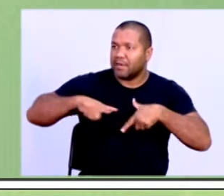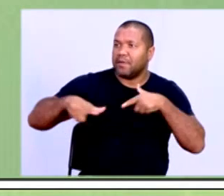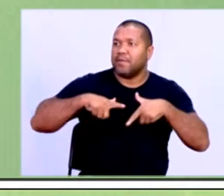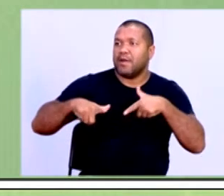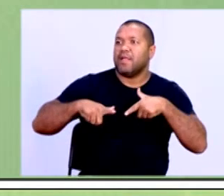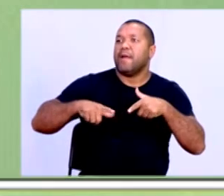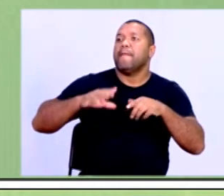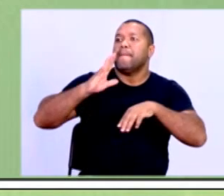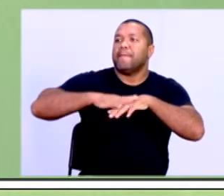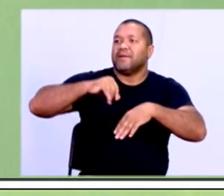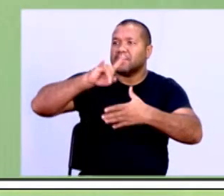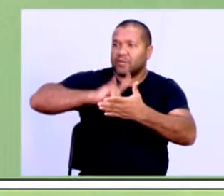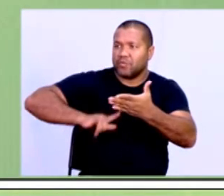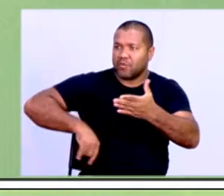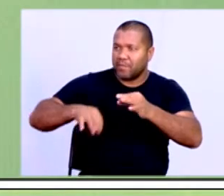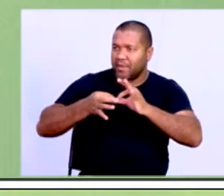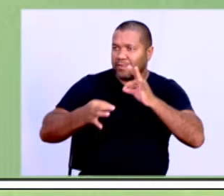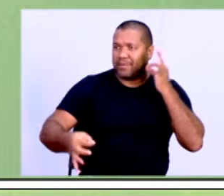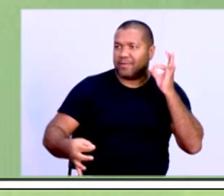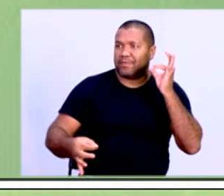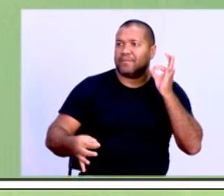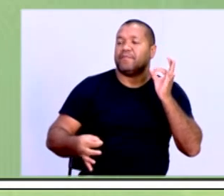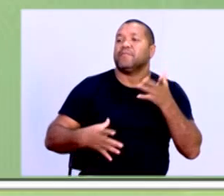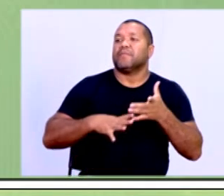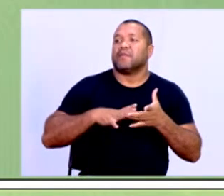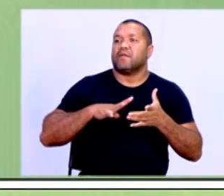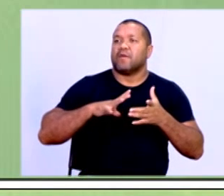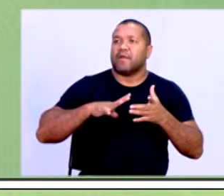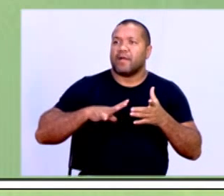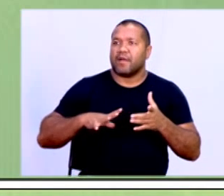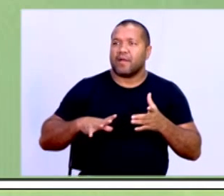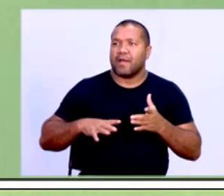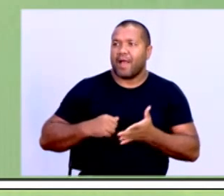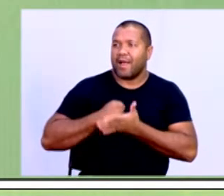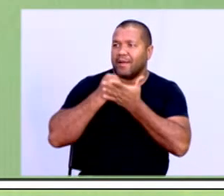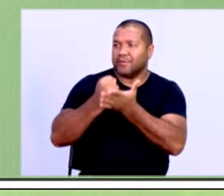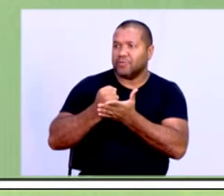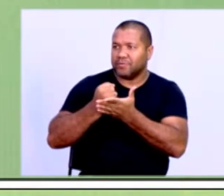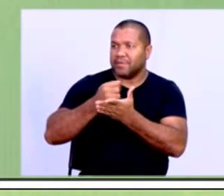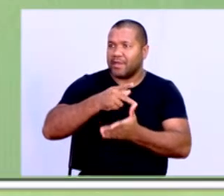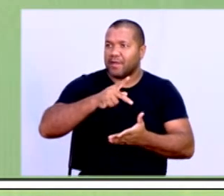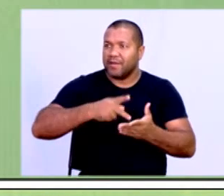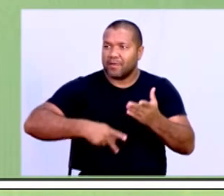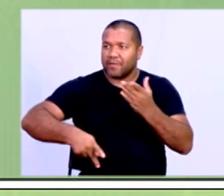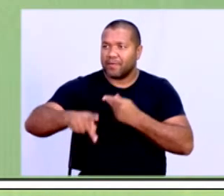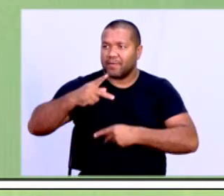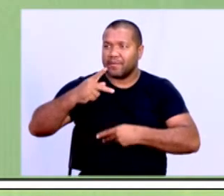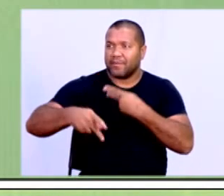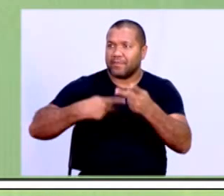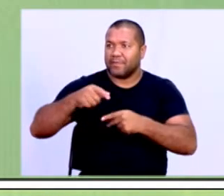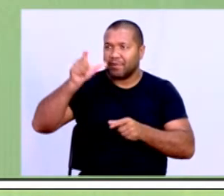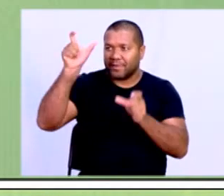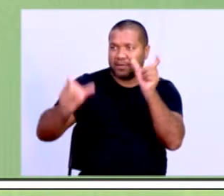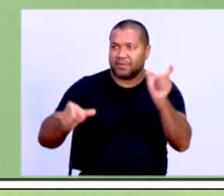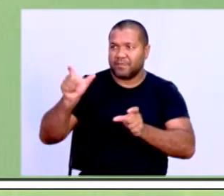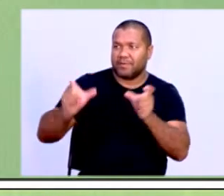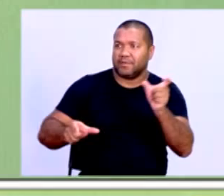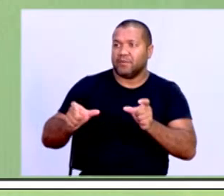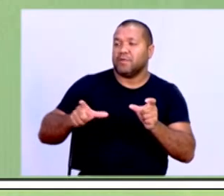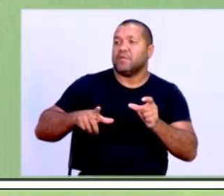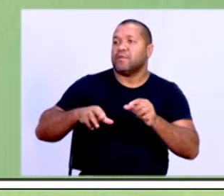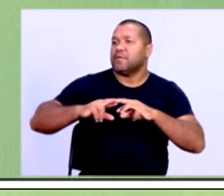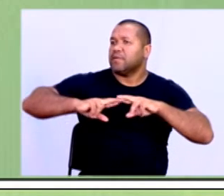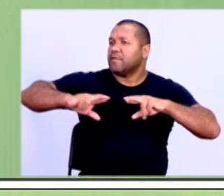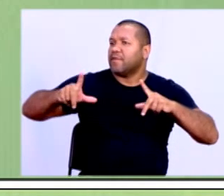que documentação abrangente, colaboração com o cliente, mais que negociação de contratos, responder